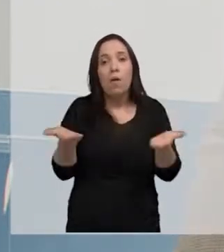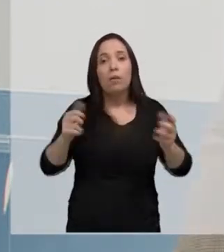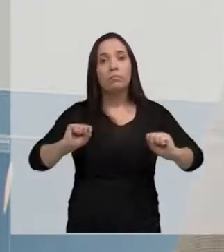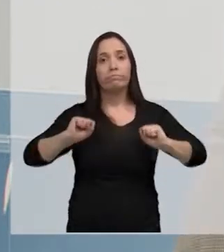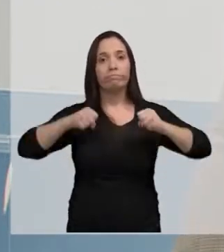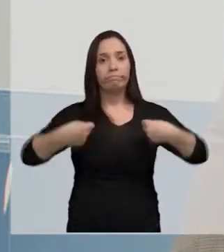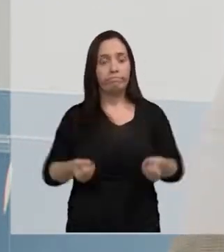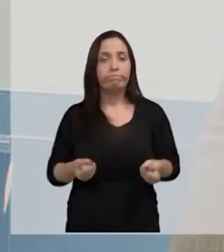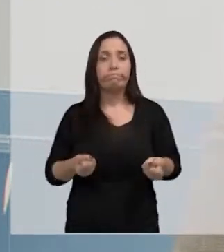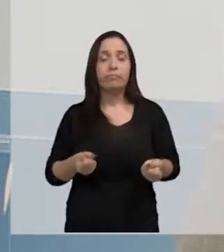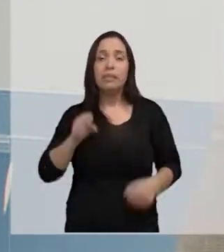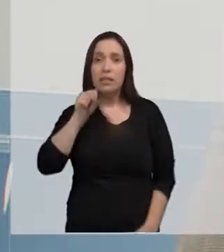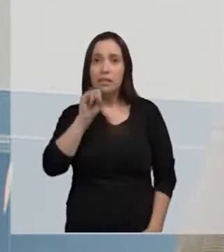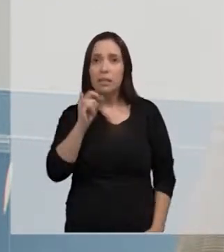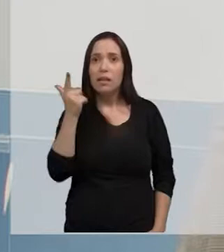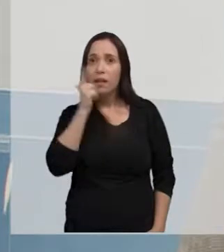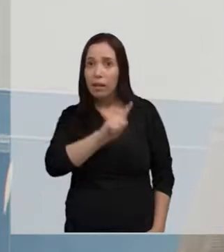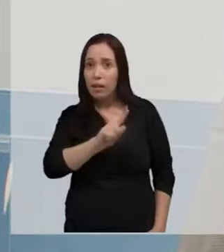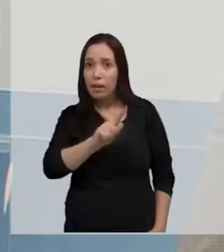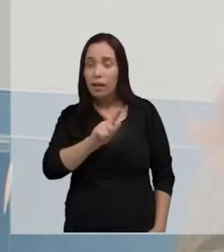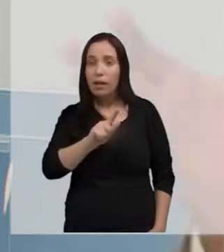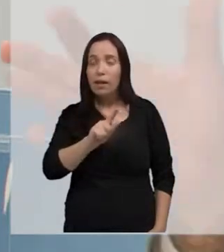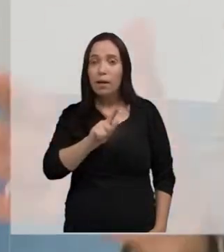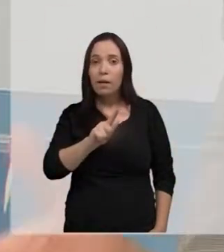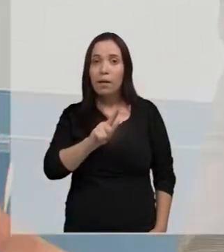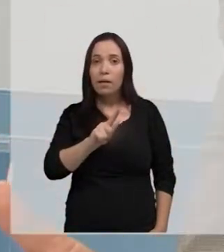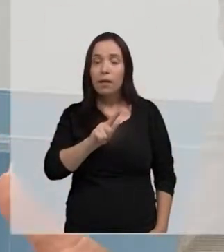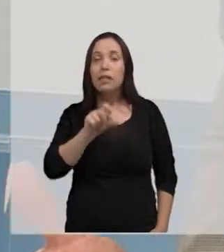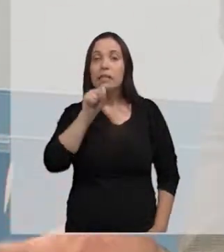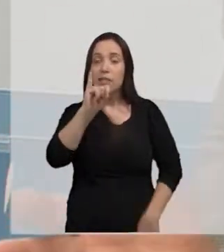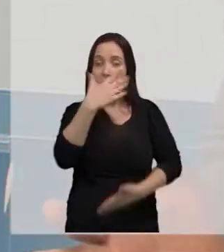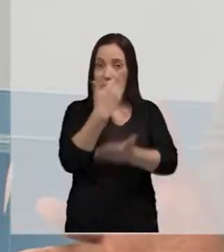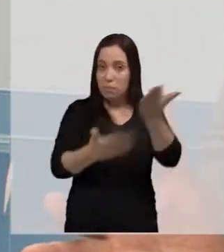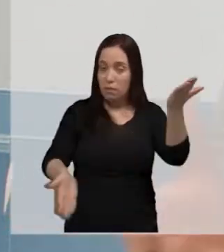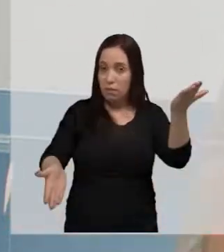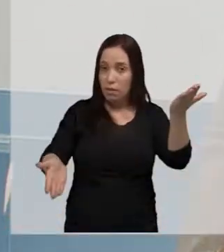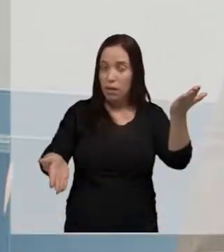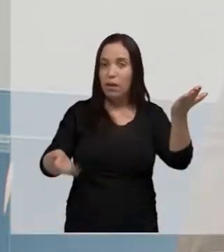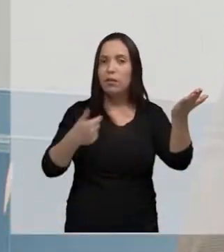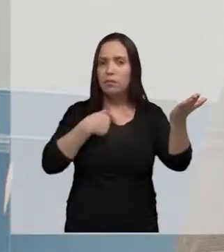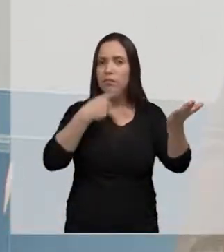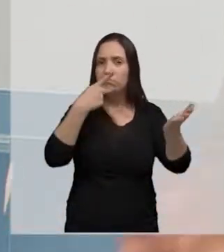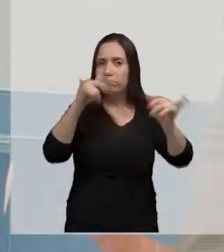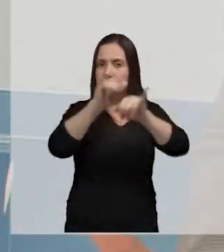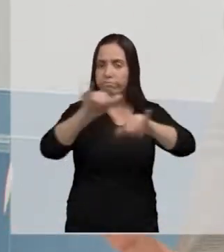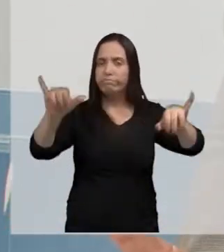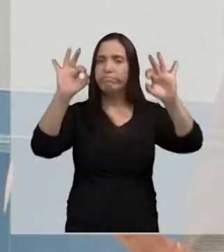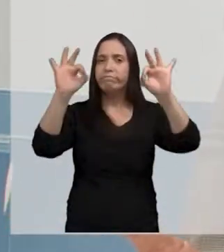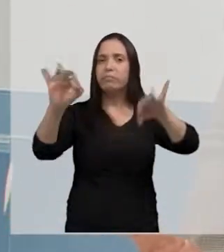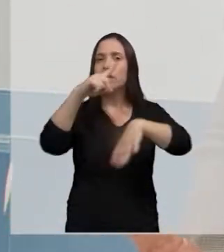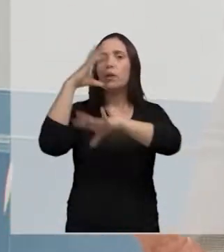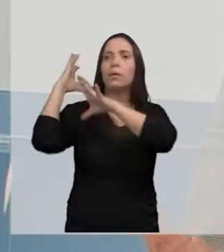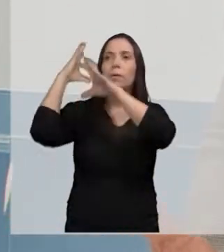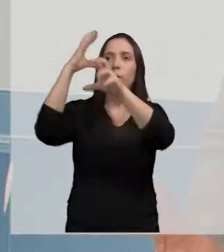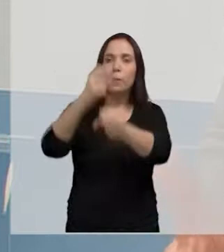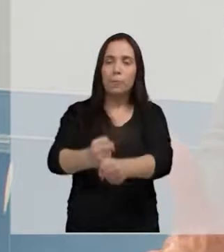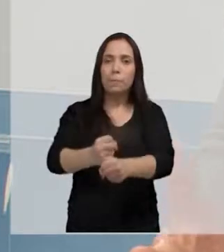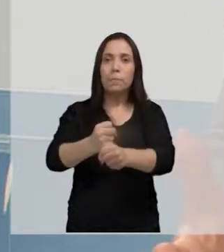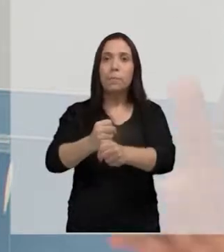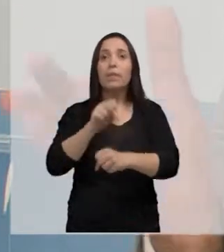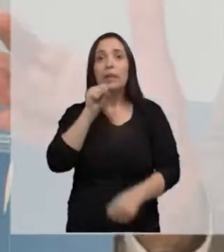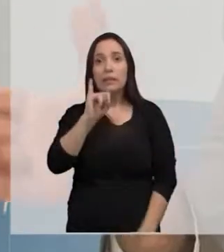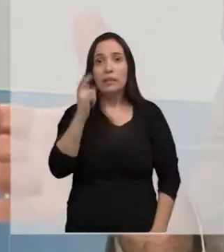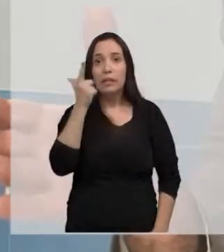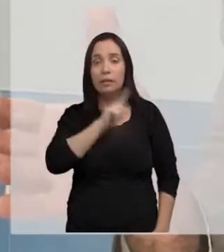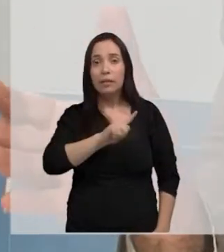ganhar a eleição. Né? Se ganhar, o modelo dele deu certo. Se perder, eu já estou dizendo os motivos que levaram a essa